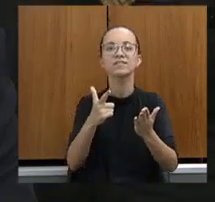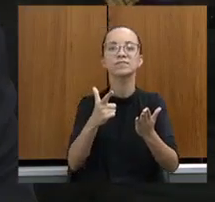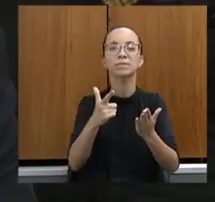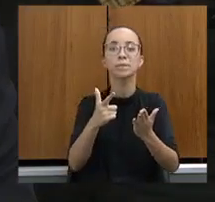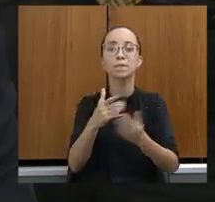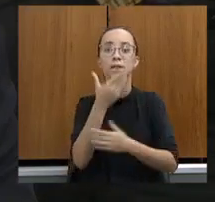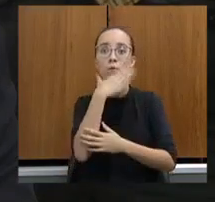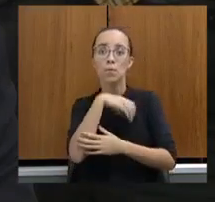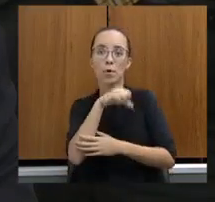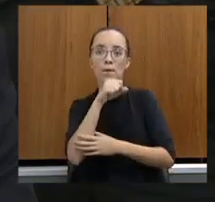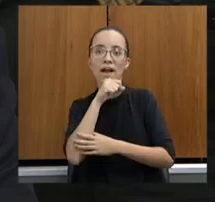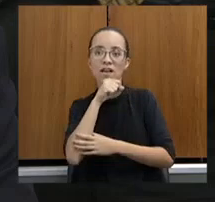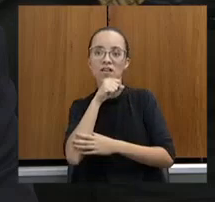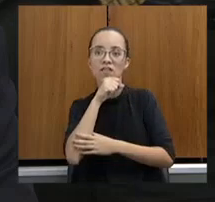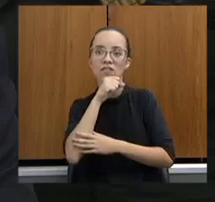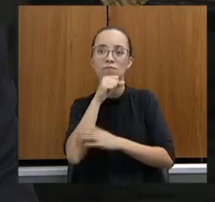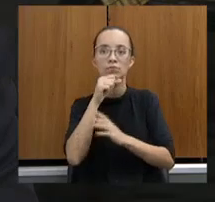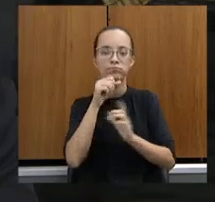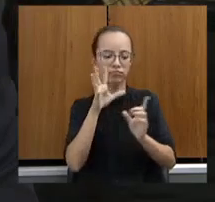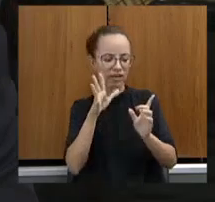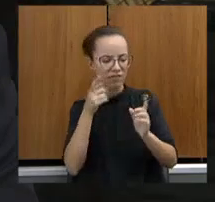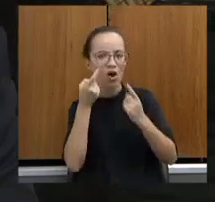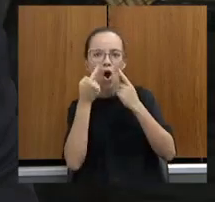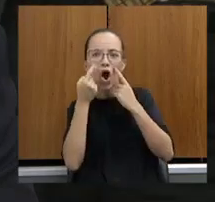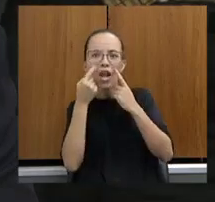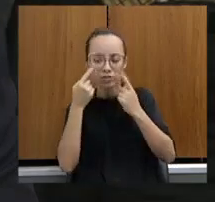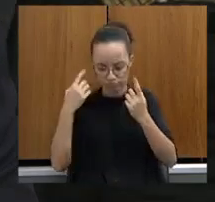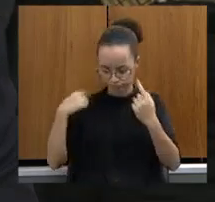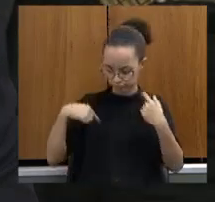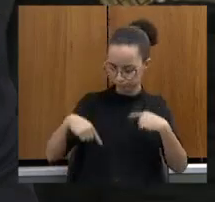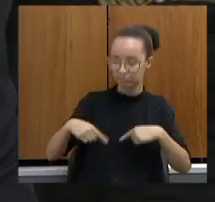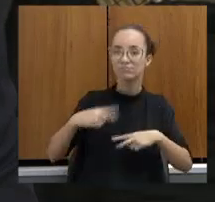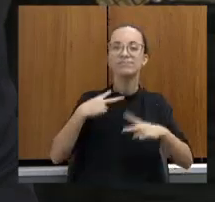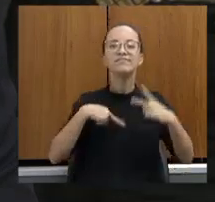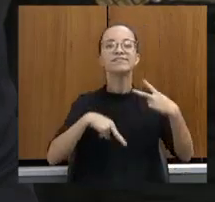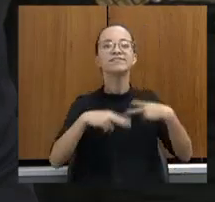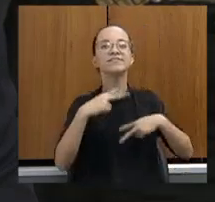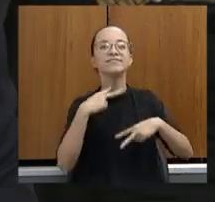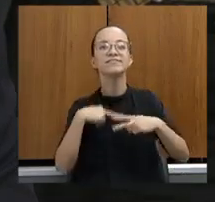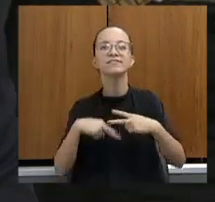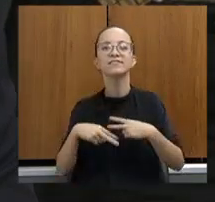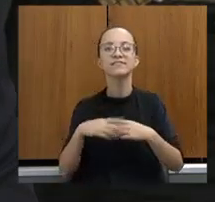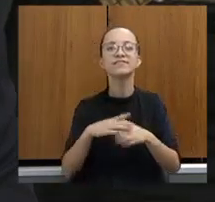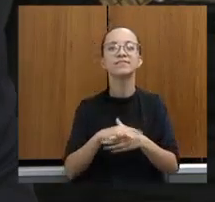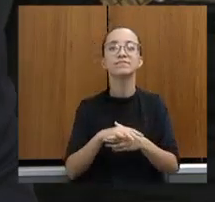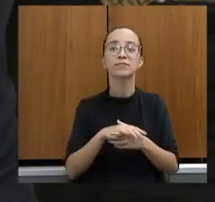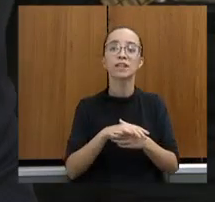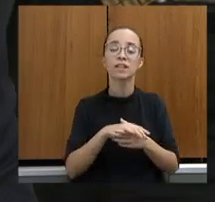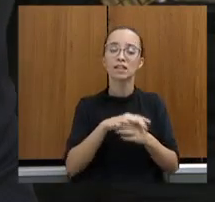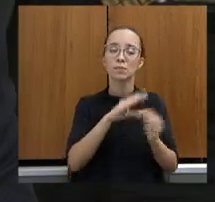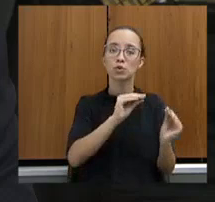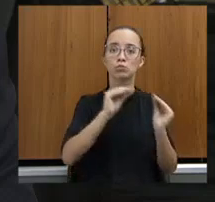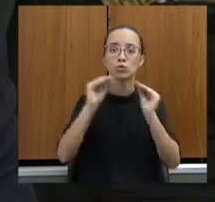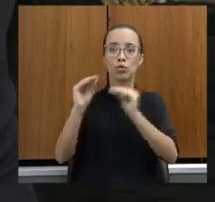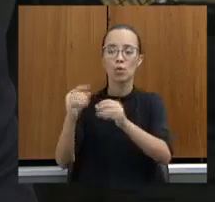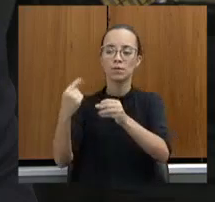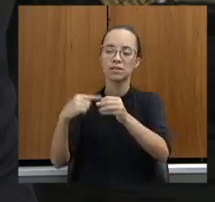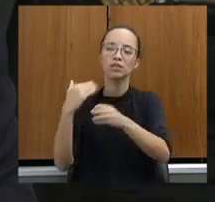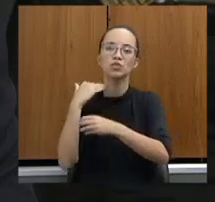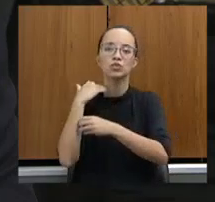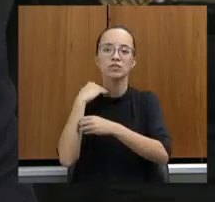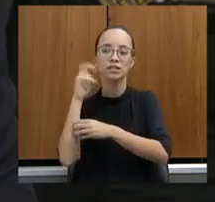da gente dos cinco filhos dele e foi um tempo difícil teve um tempo que ele foi transferido para Juiz de Fora ficou cinco meses